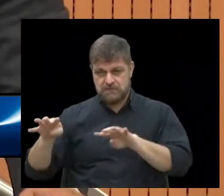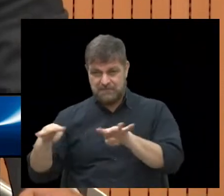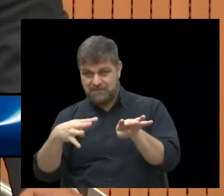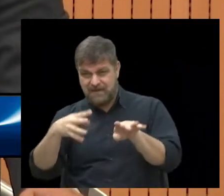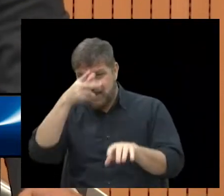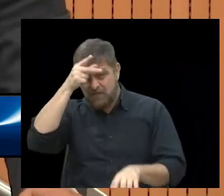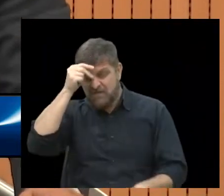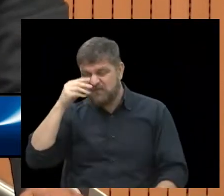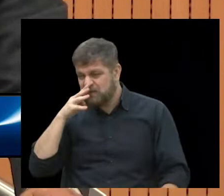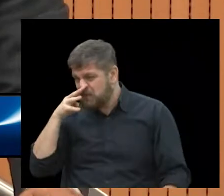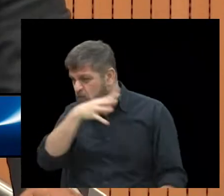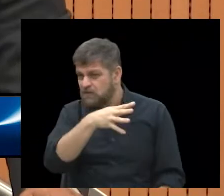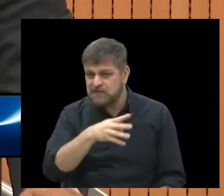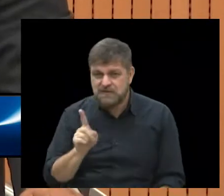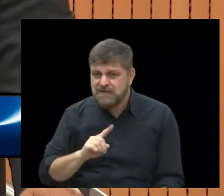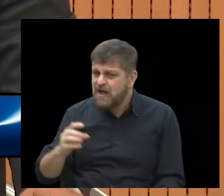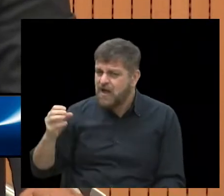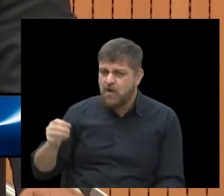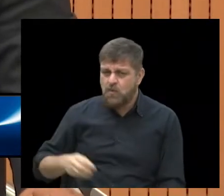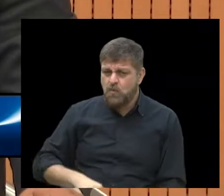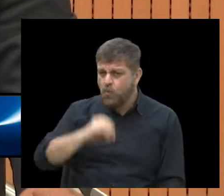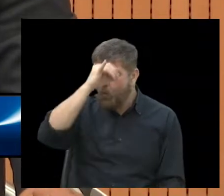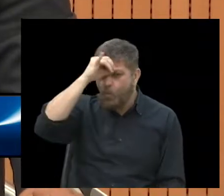do prefeito. Não é o prefeito, não.